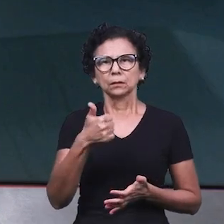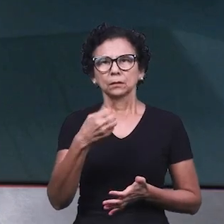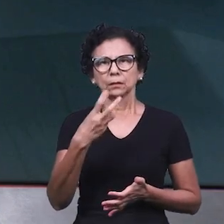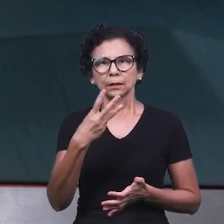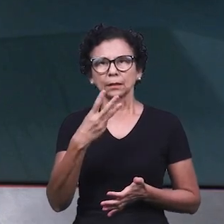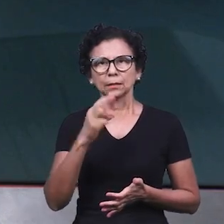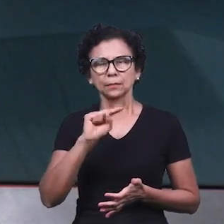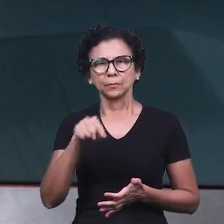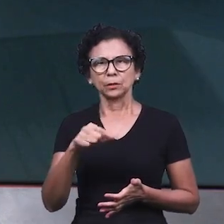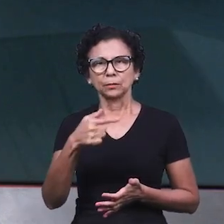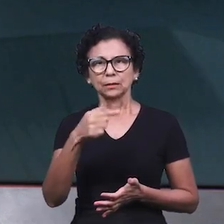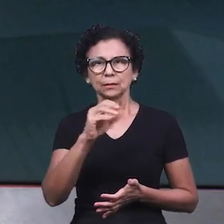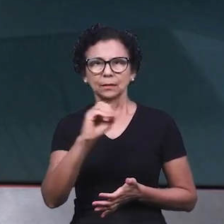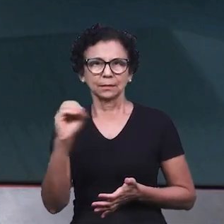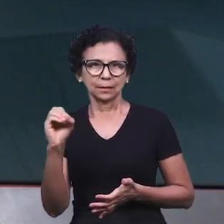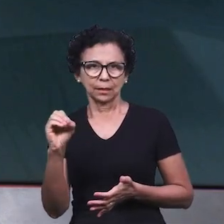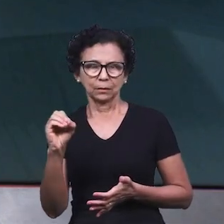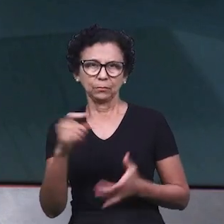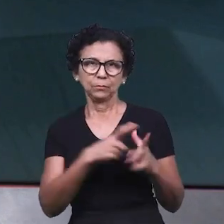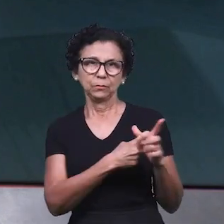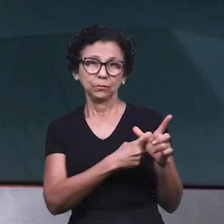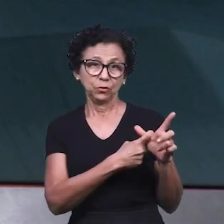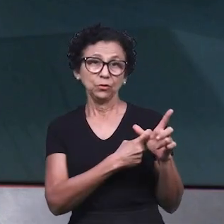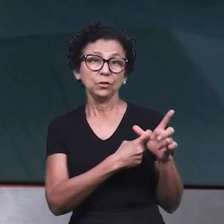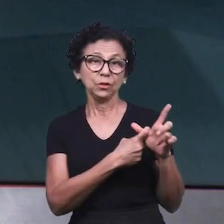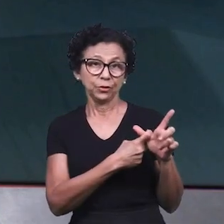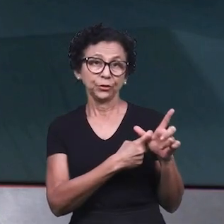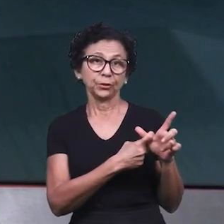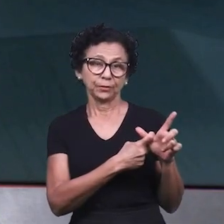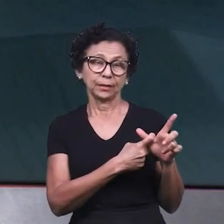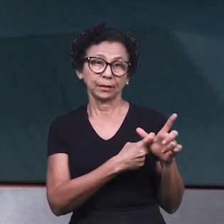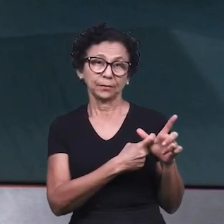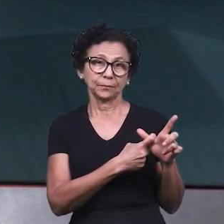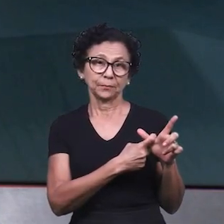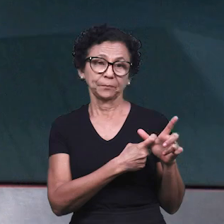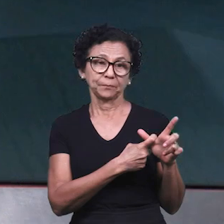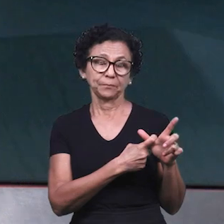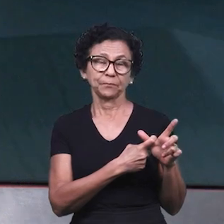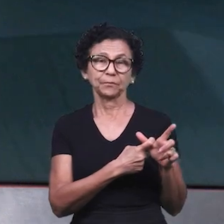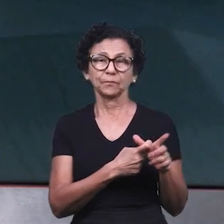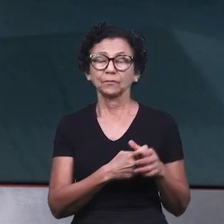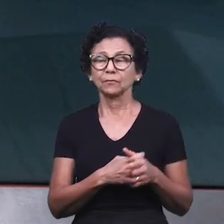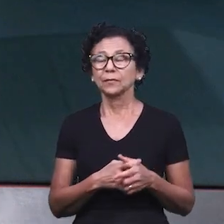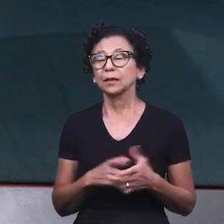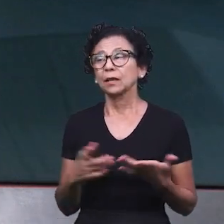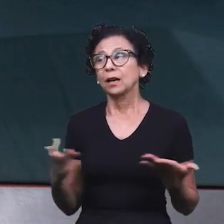era 13.700, era a dívida real, a pessoa devia mesmo esse valor.